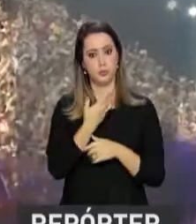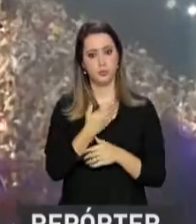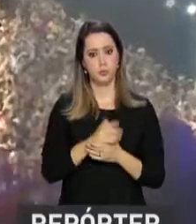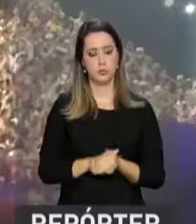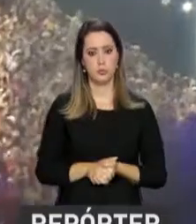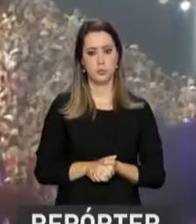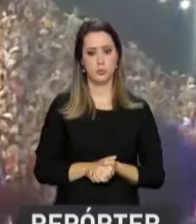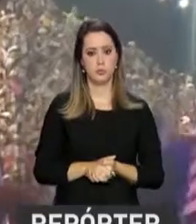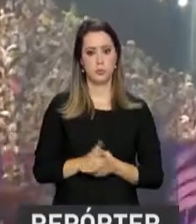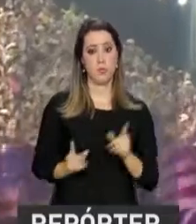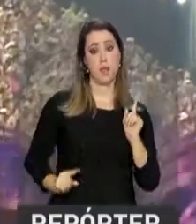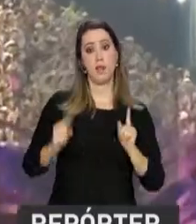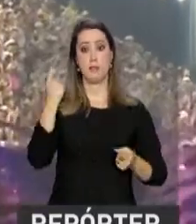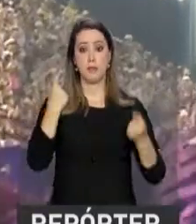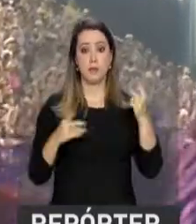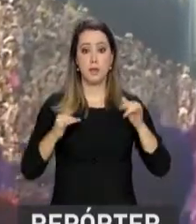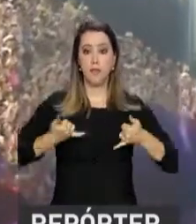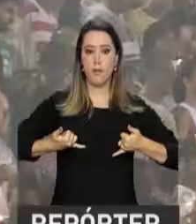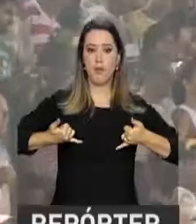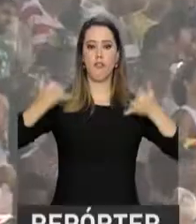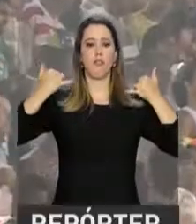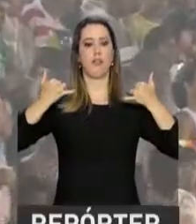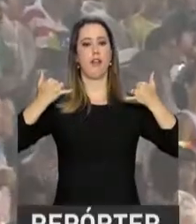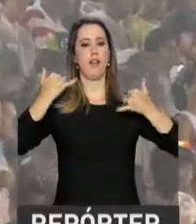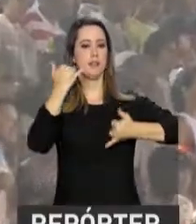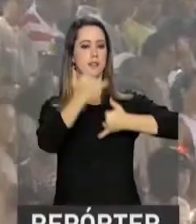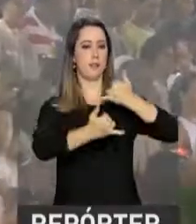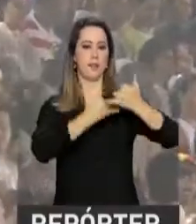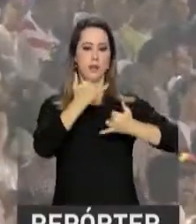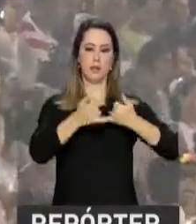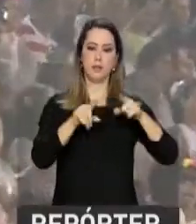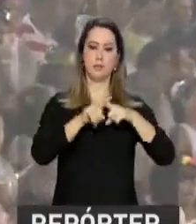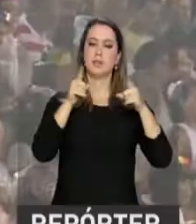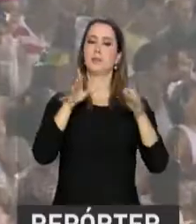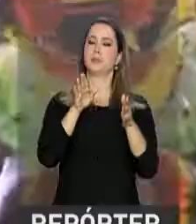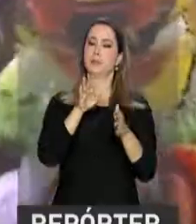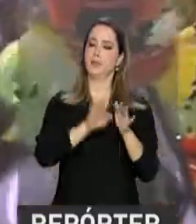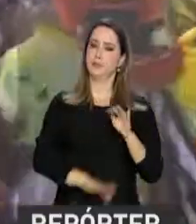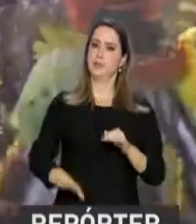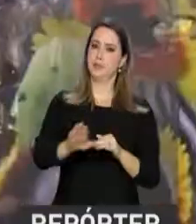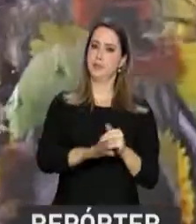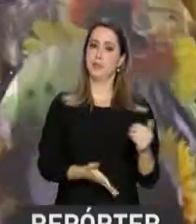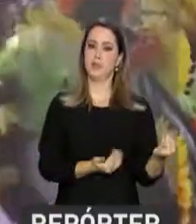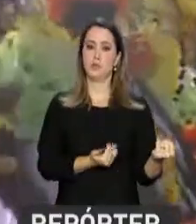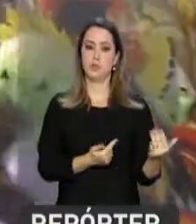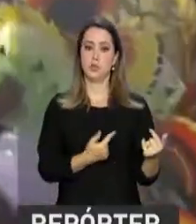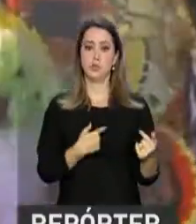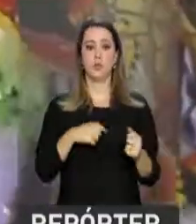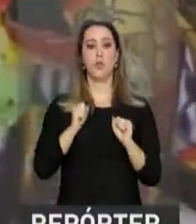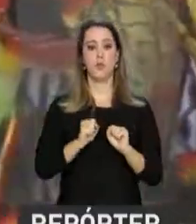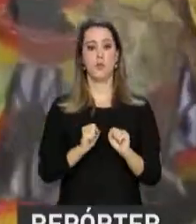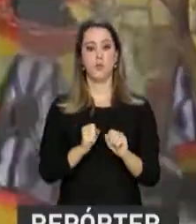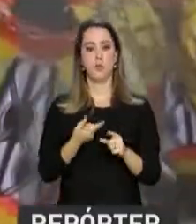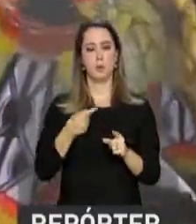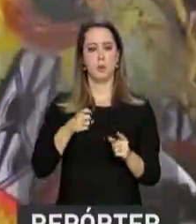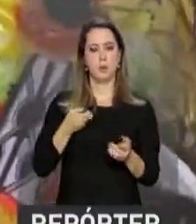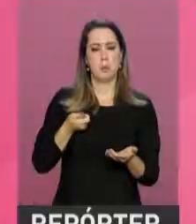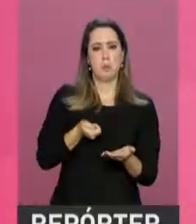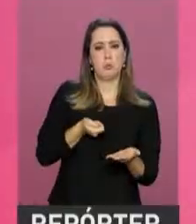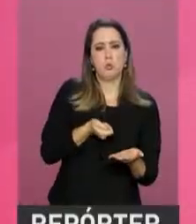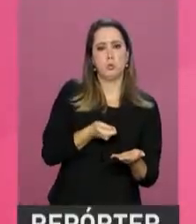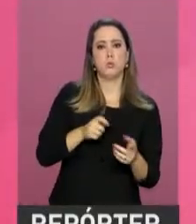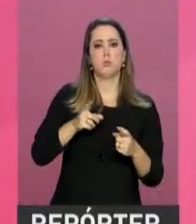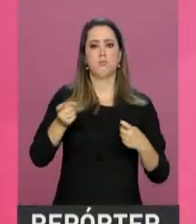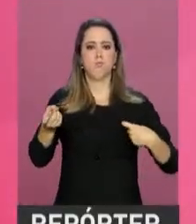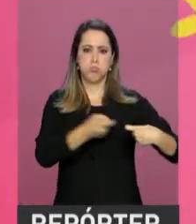carnaval é época de festa e diversão mas também é quando crianças e adolescentes ficam mais vulneráveis à exploração sexual